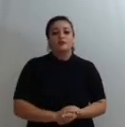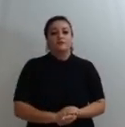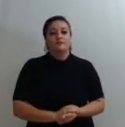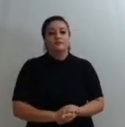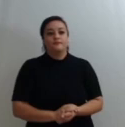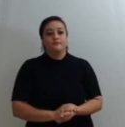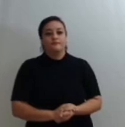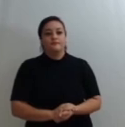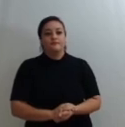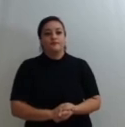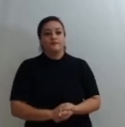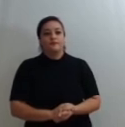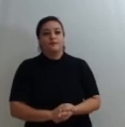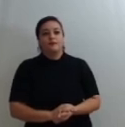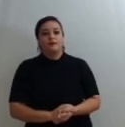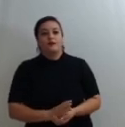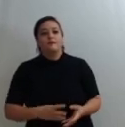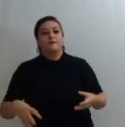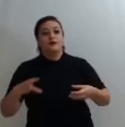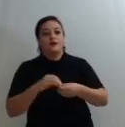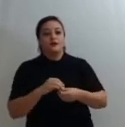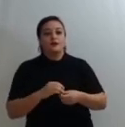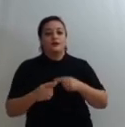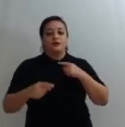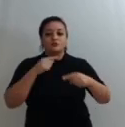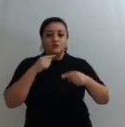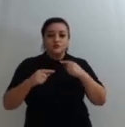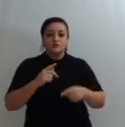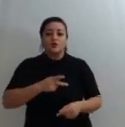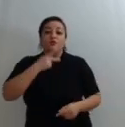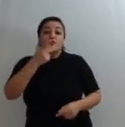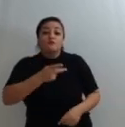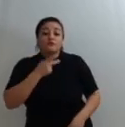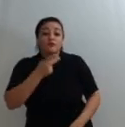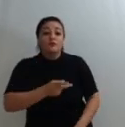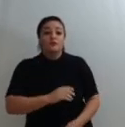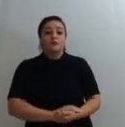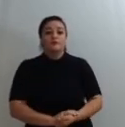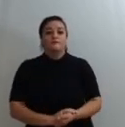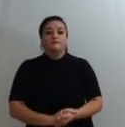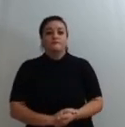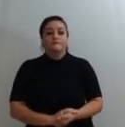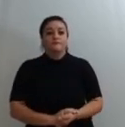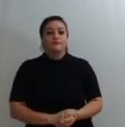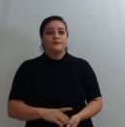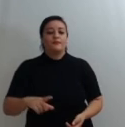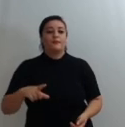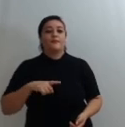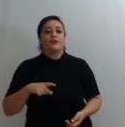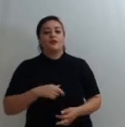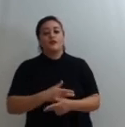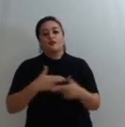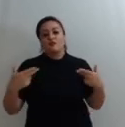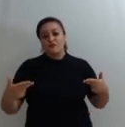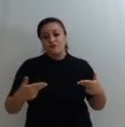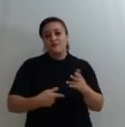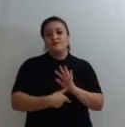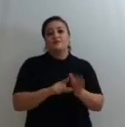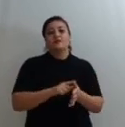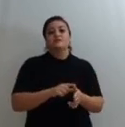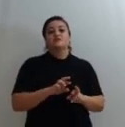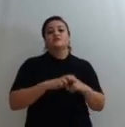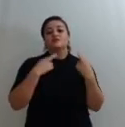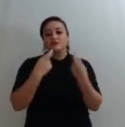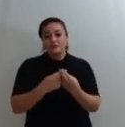essa discussão, eu digo que não faz algumas sessões atrás eu já tinha chamado a atenção para um